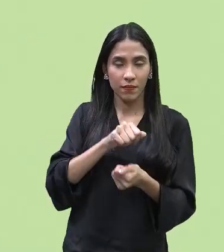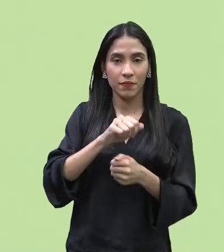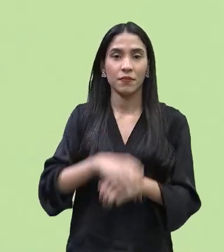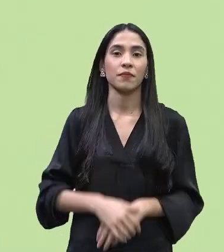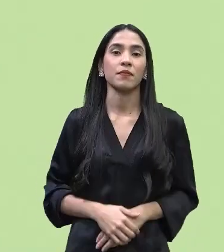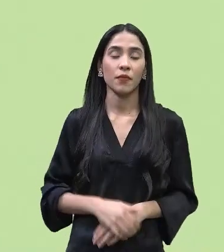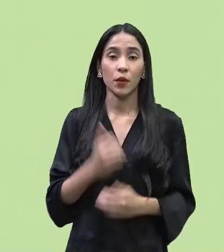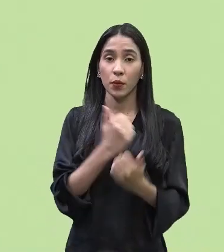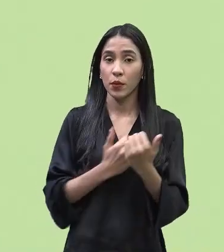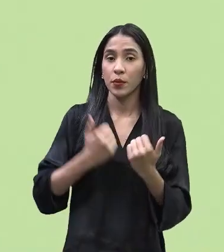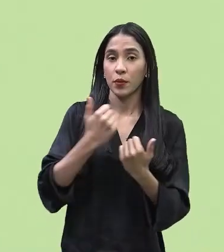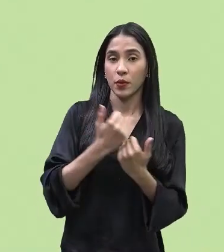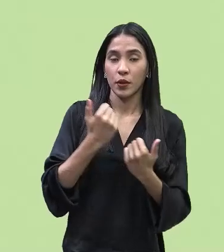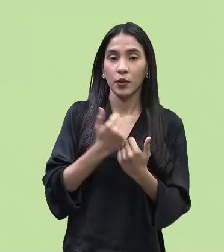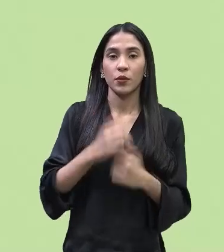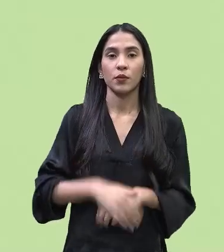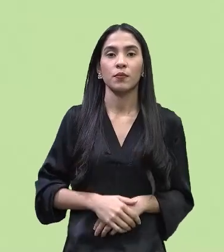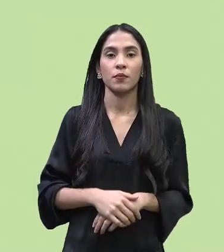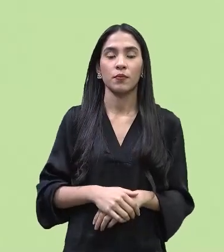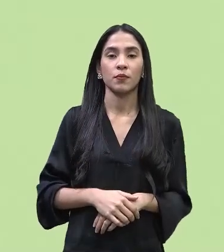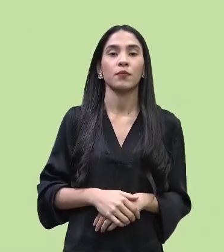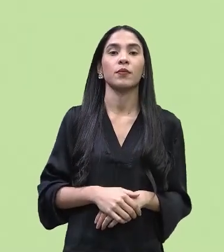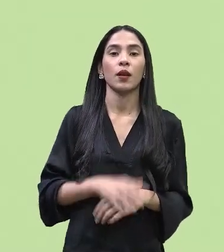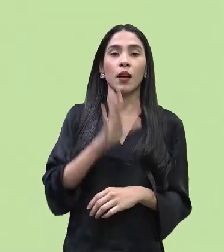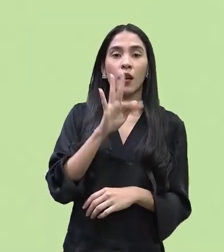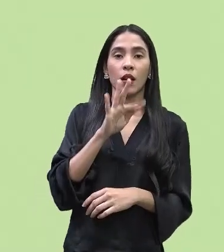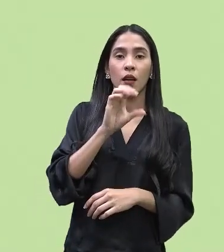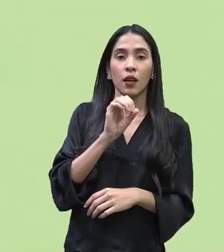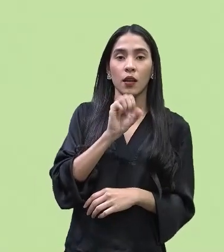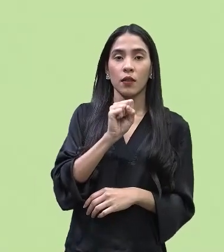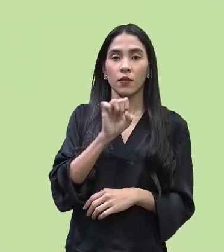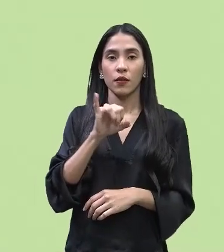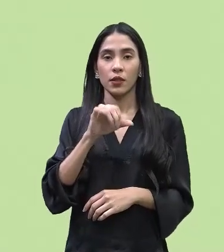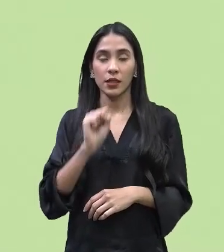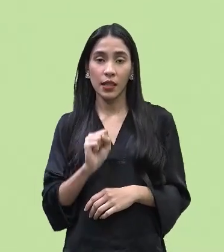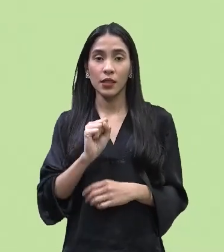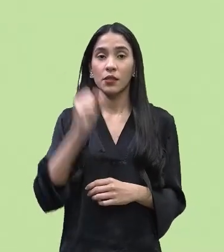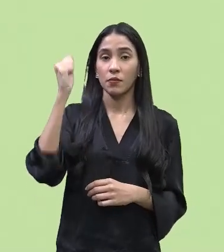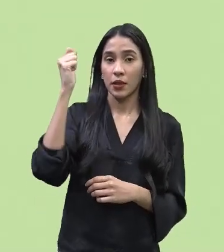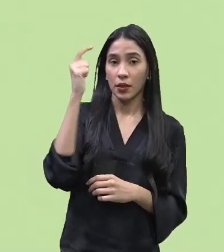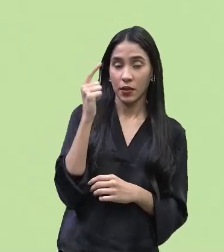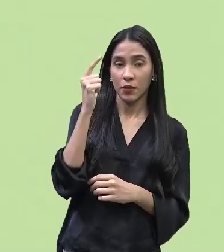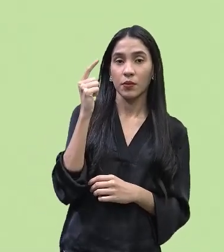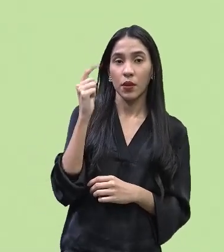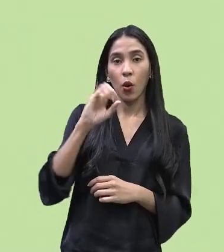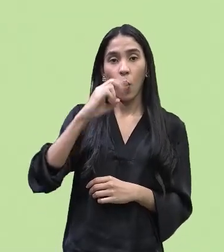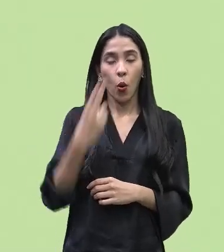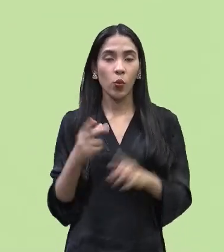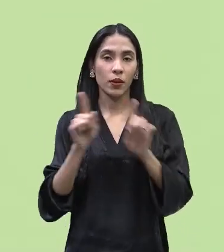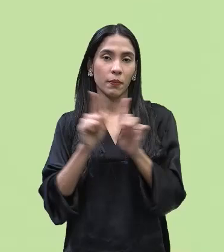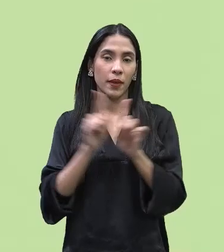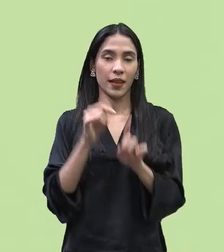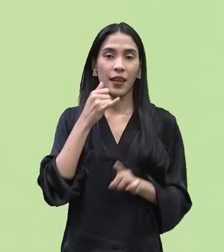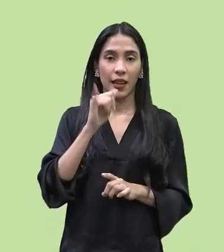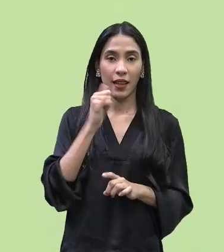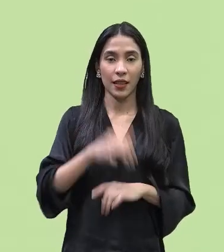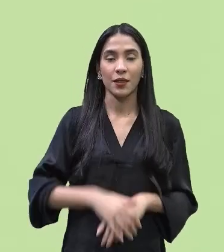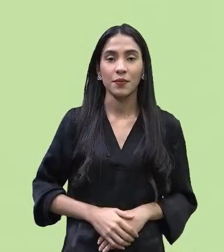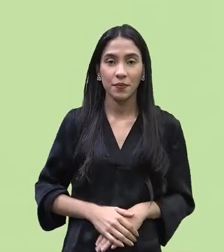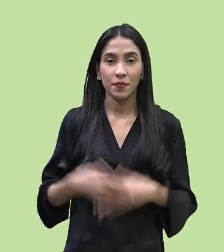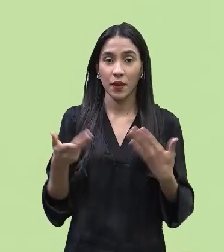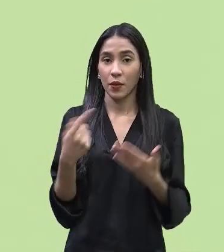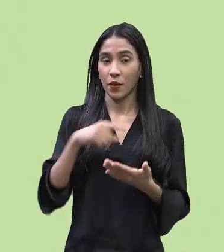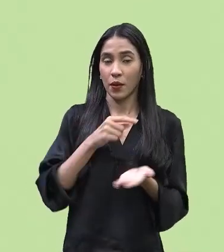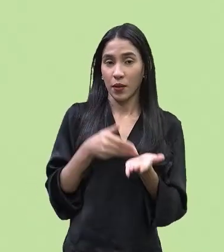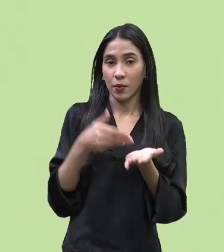geral, né, substituindo os combustíveis fósseis pela energia solar ou elétrica, tá? E agora a gente